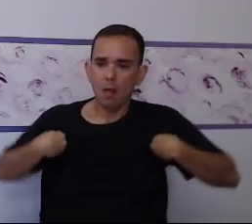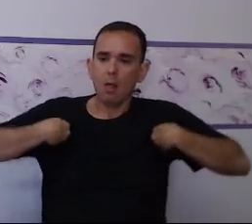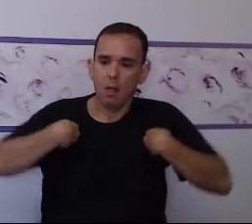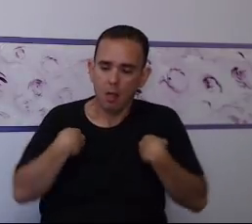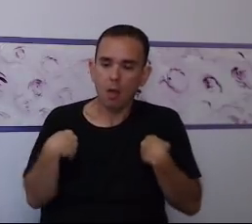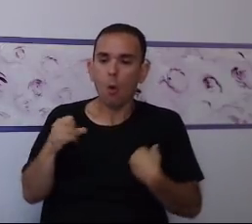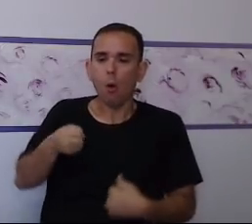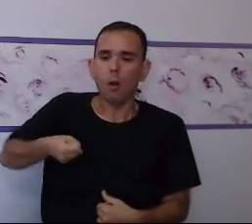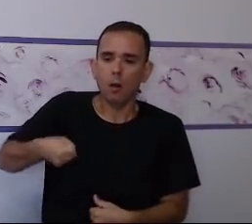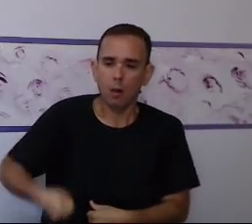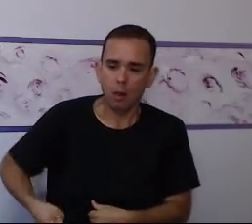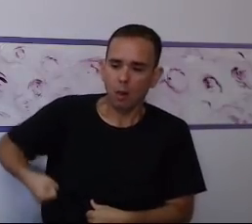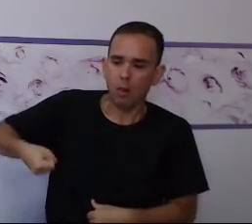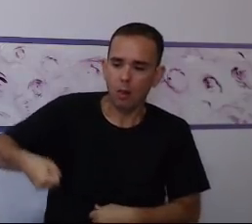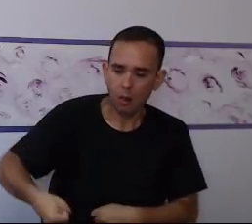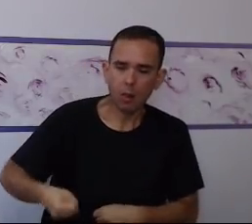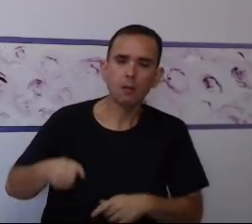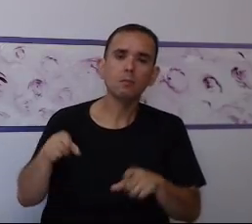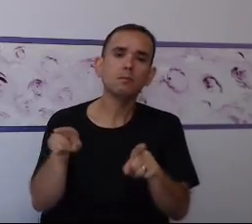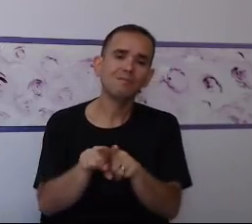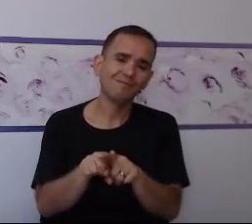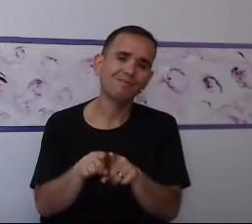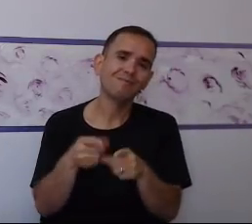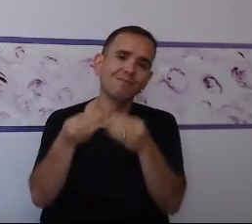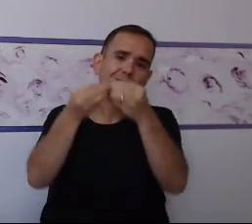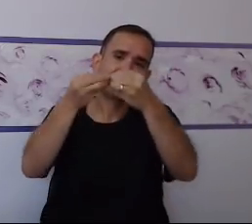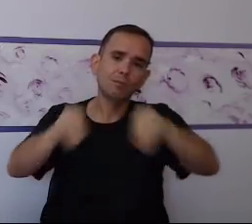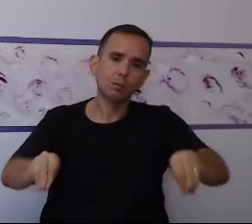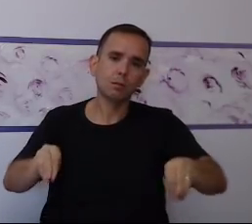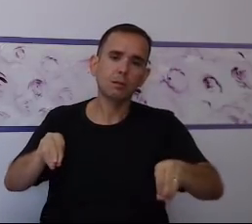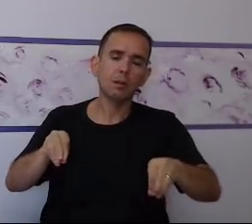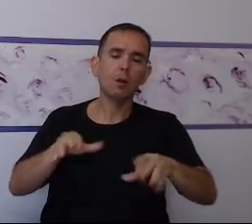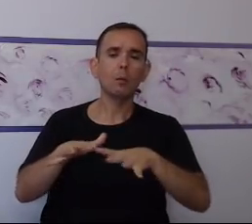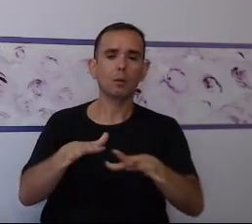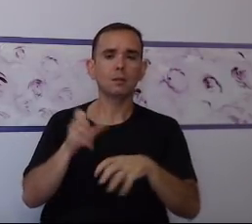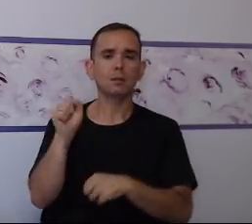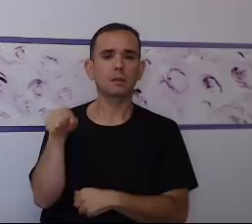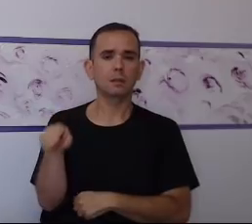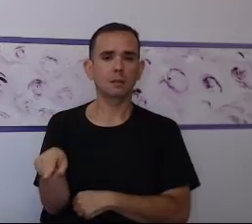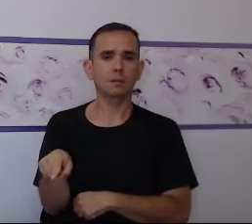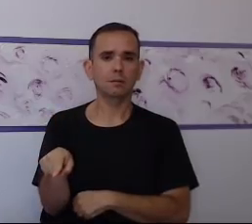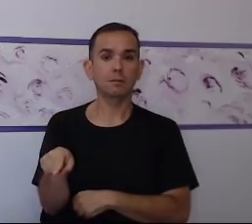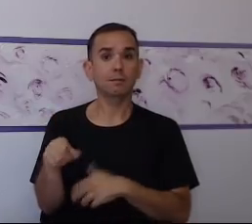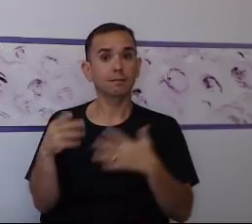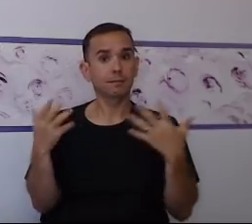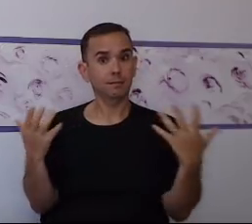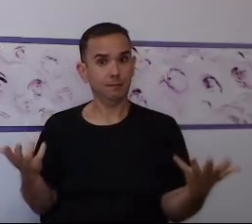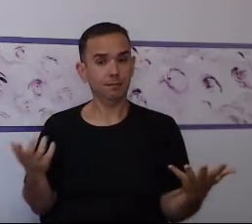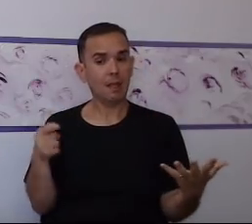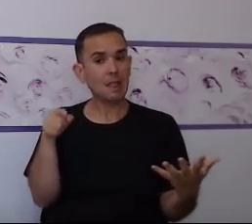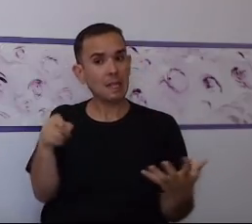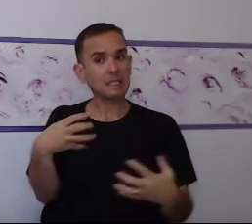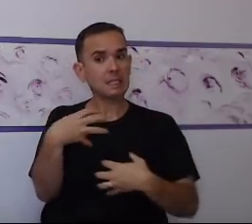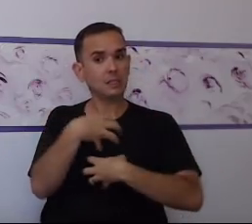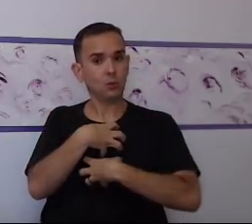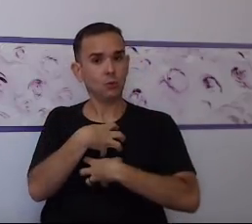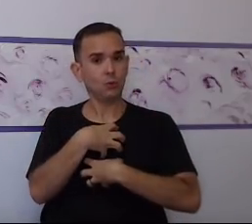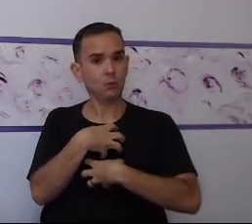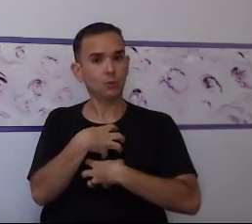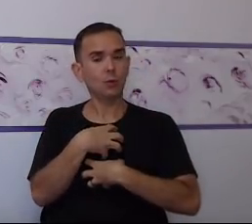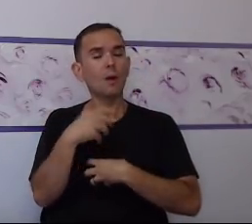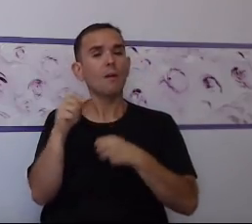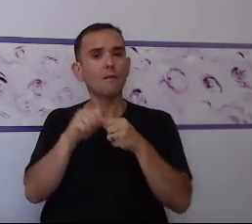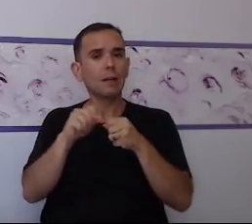bengala. Então, isso prejudicou a locomoção, prejudicou a mobilidade. Então, nesse sentido, ele